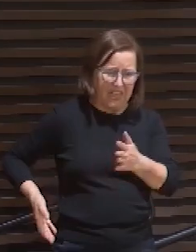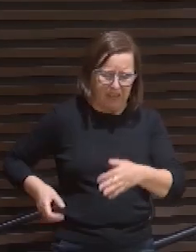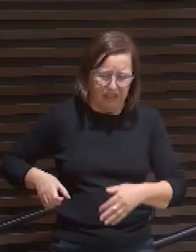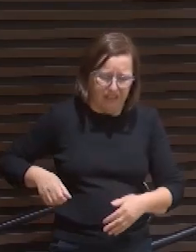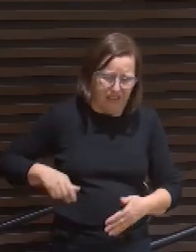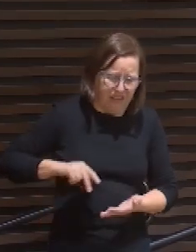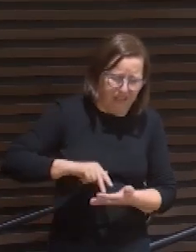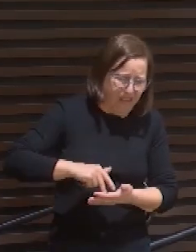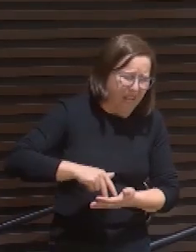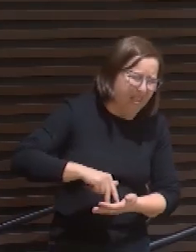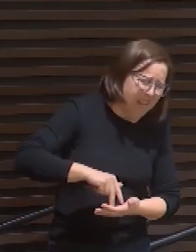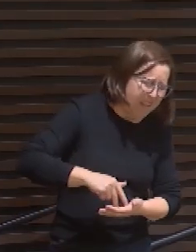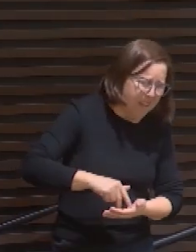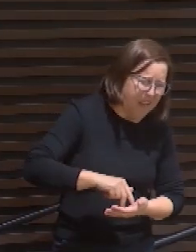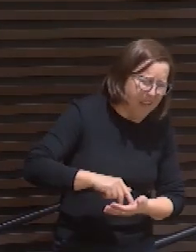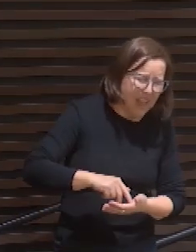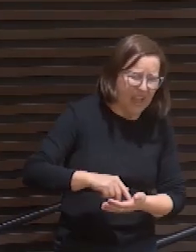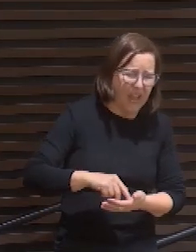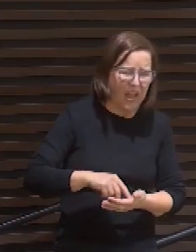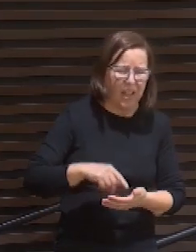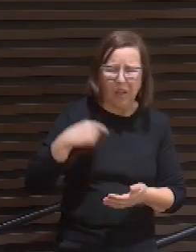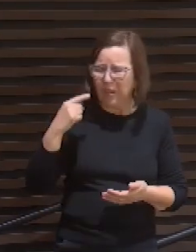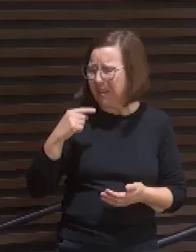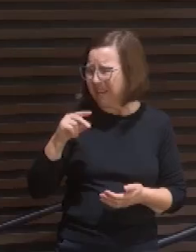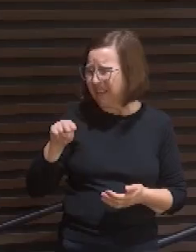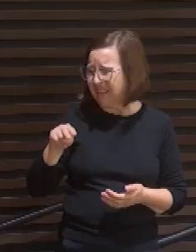olhou para o menino e riu.